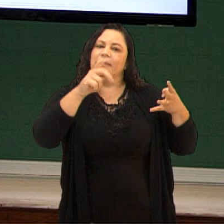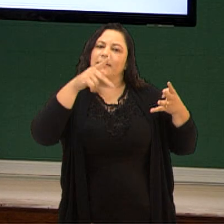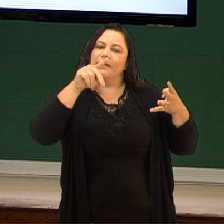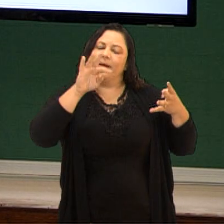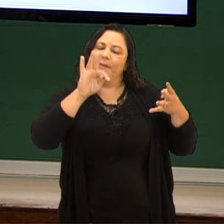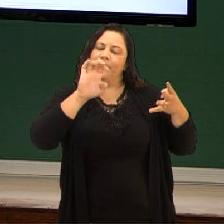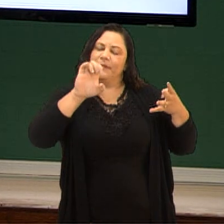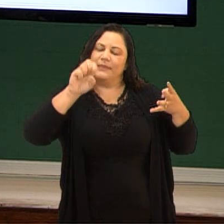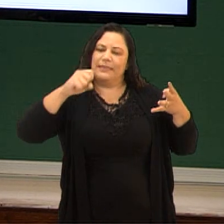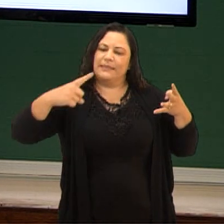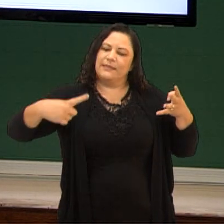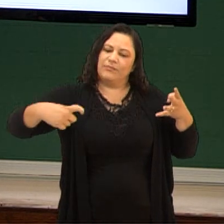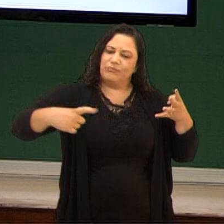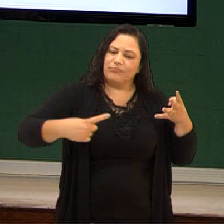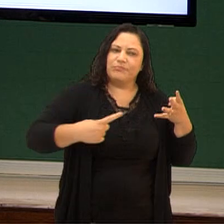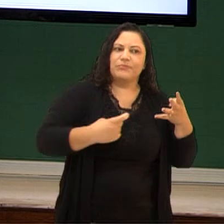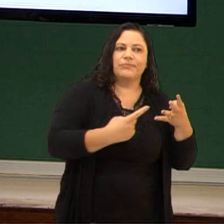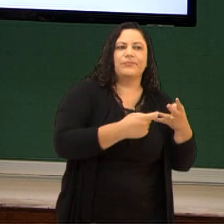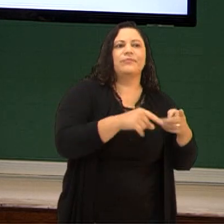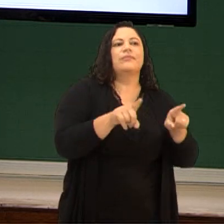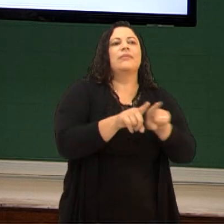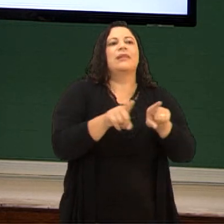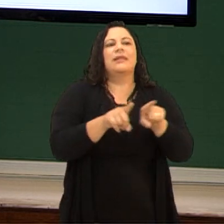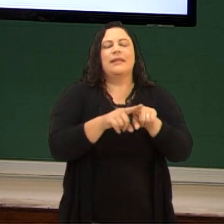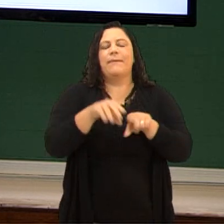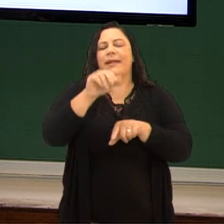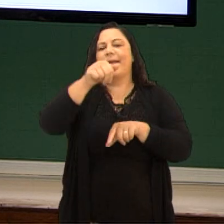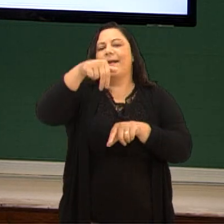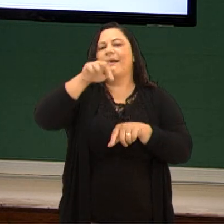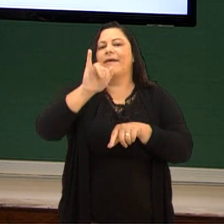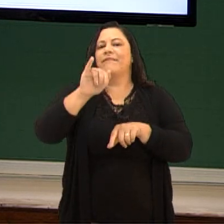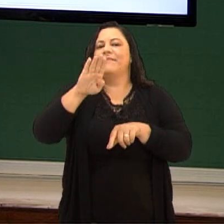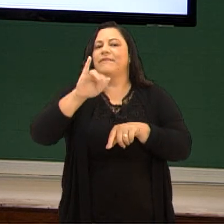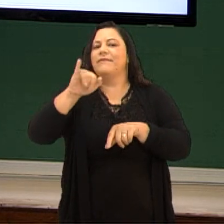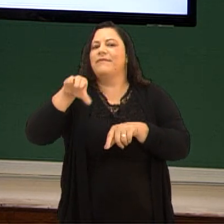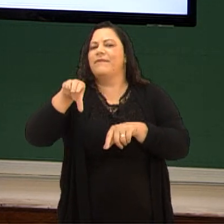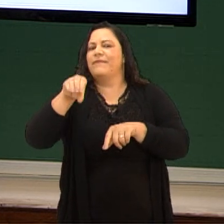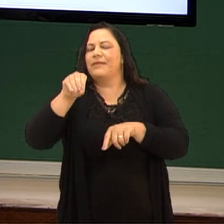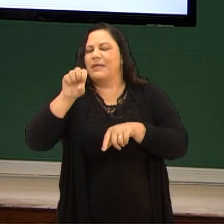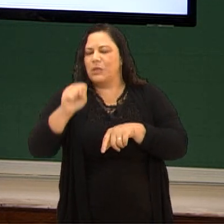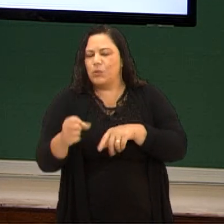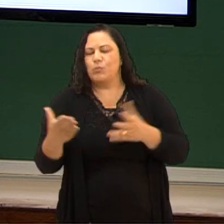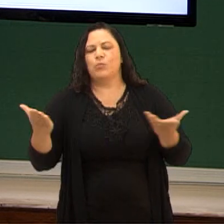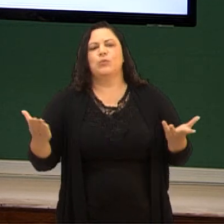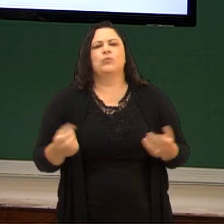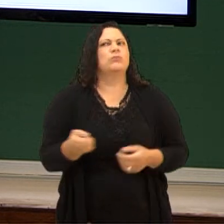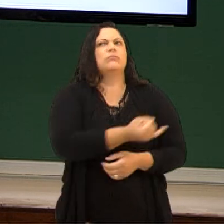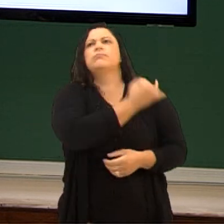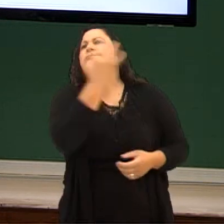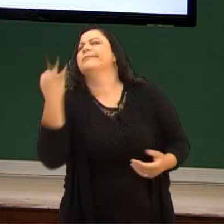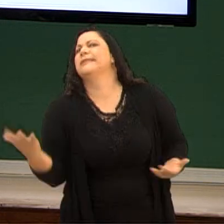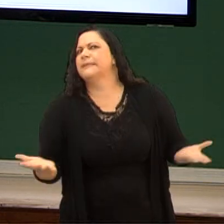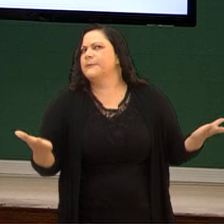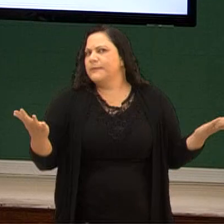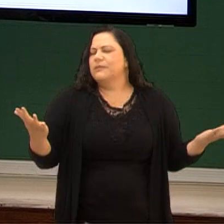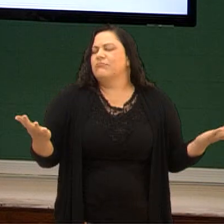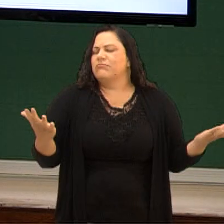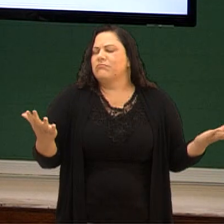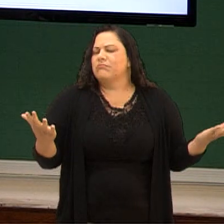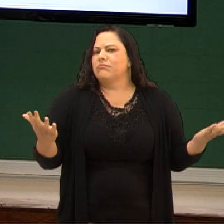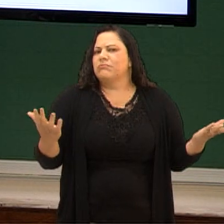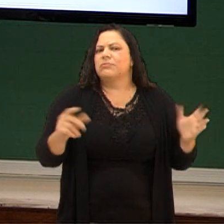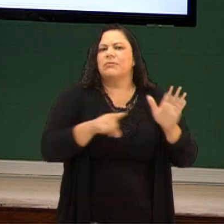não iam? Qual que seria a primeira pergunta que vocês iam fazer para Pedro? Quantos peixes? Quantos mamíferos? Quantos